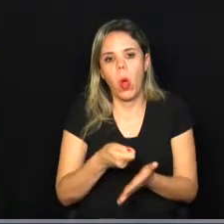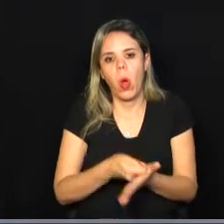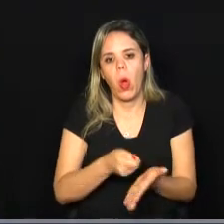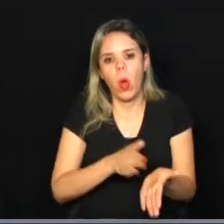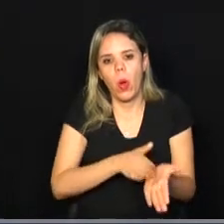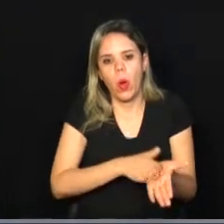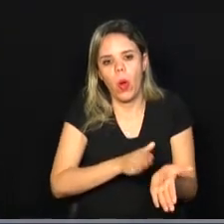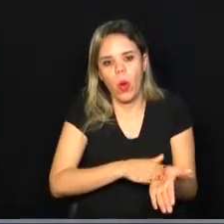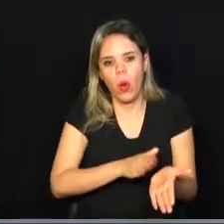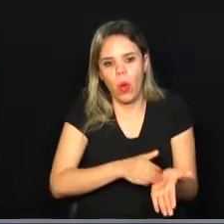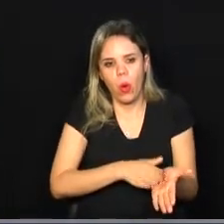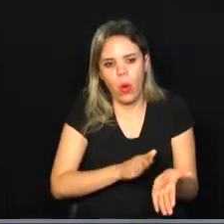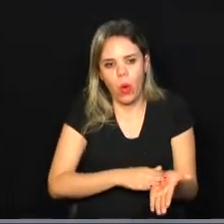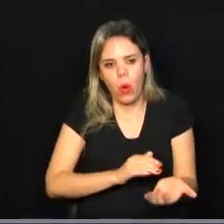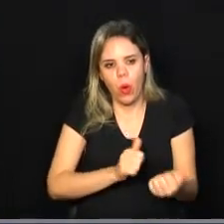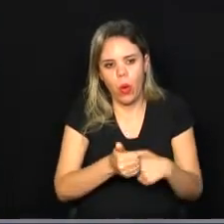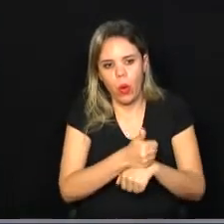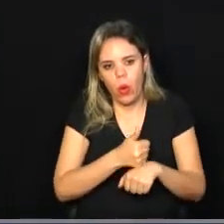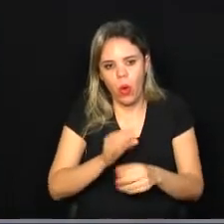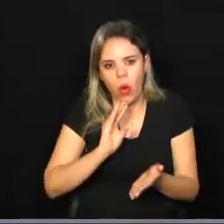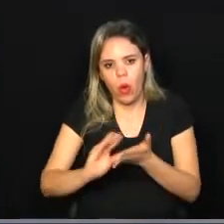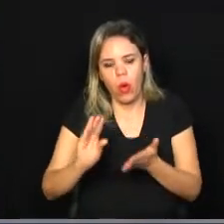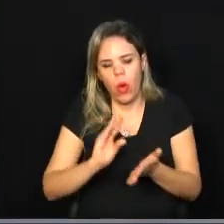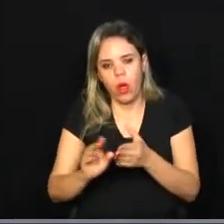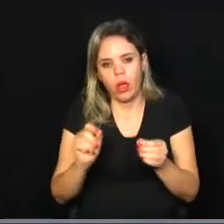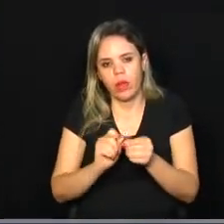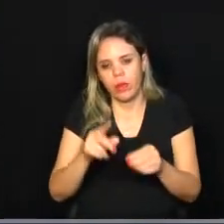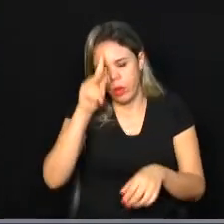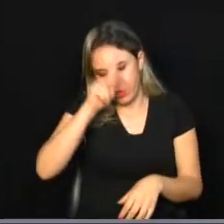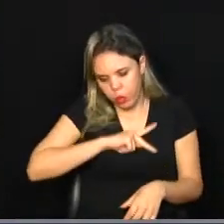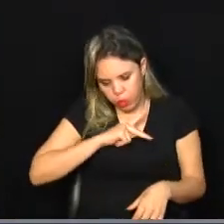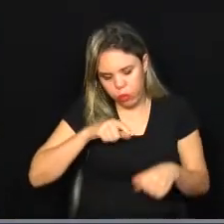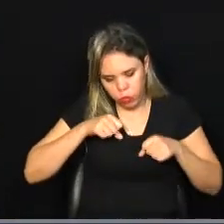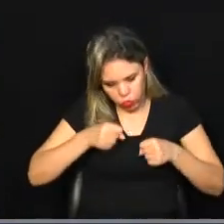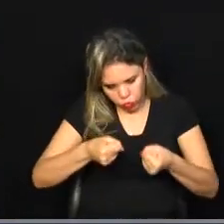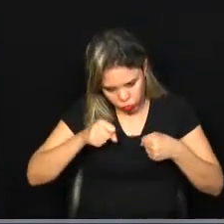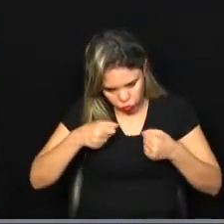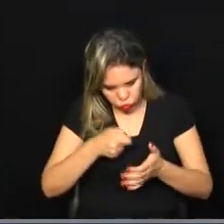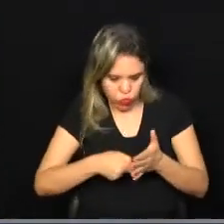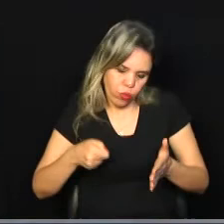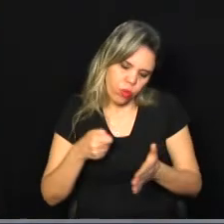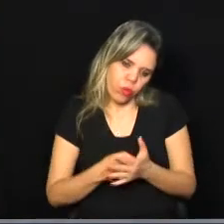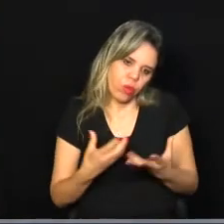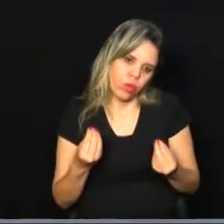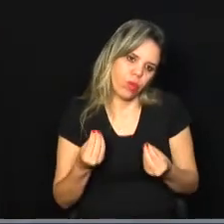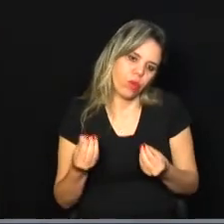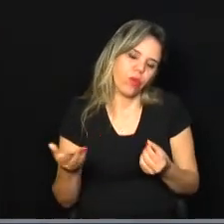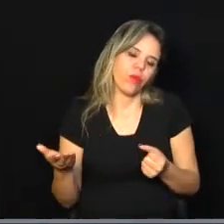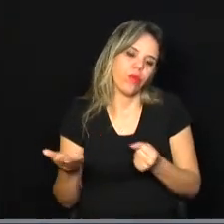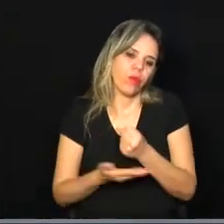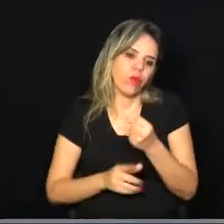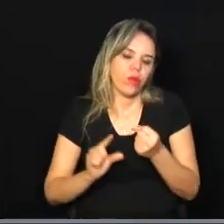dos atletas, sendo que o investimento feito neles é praticamente muito baixo.